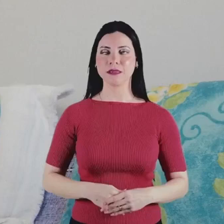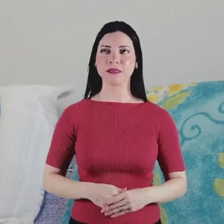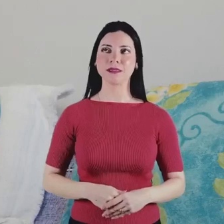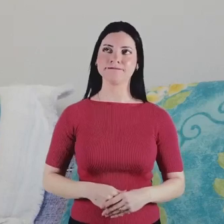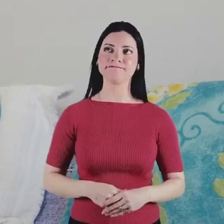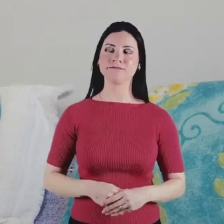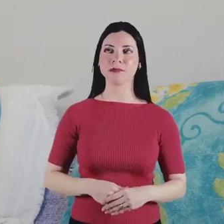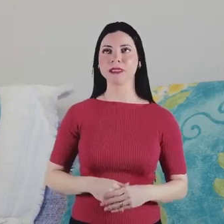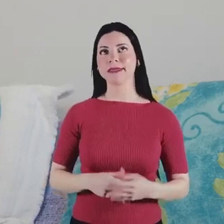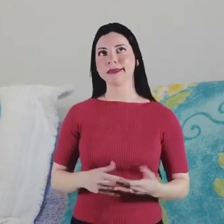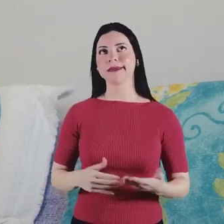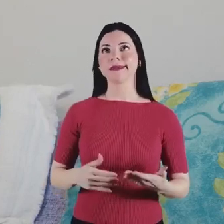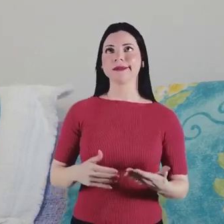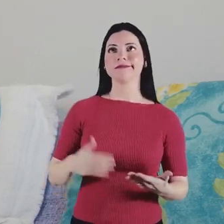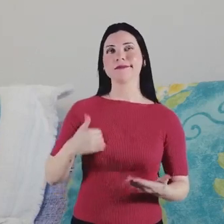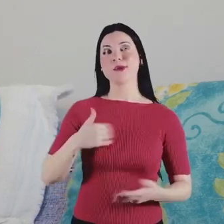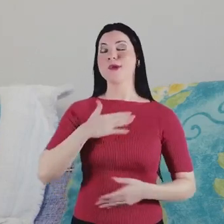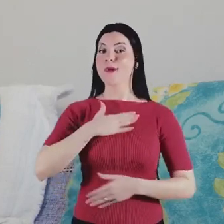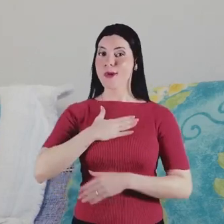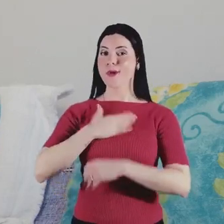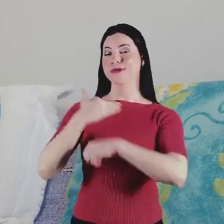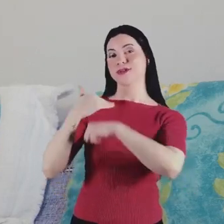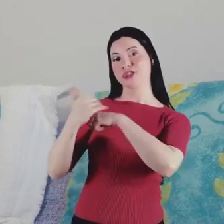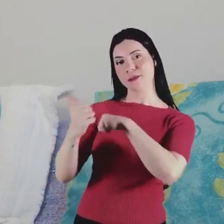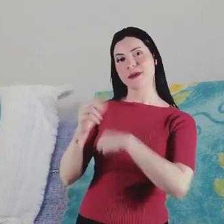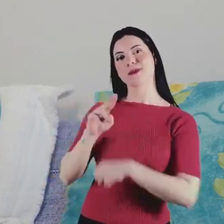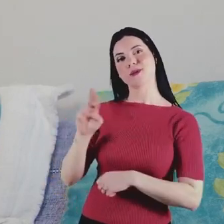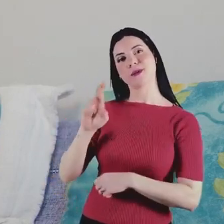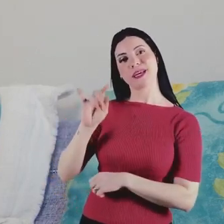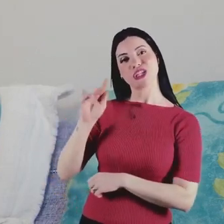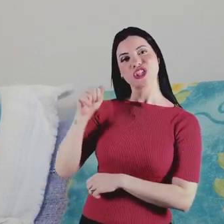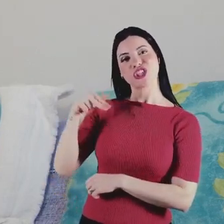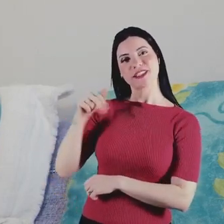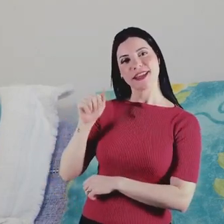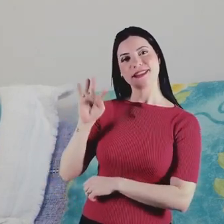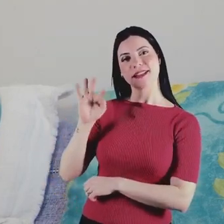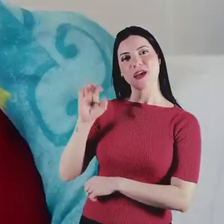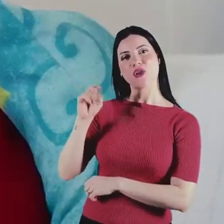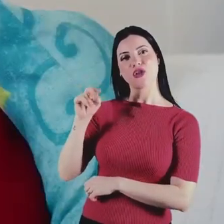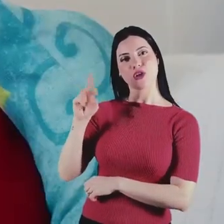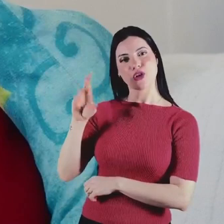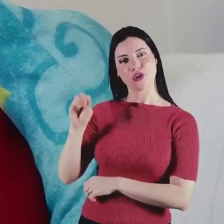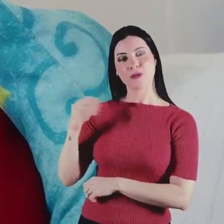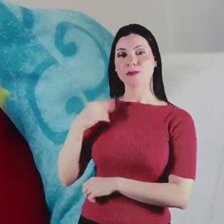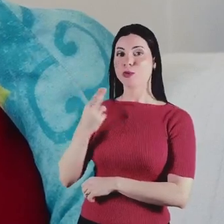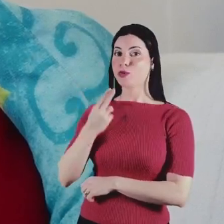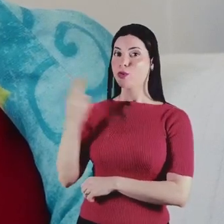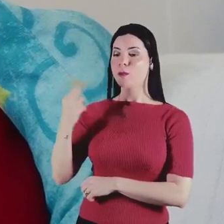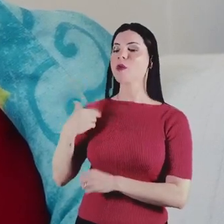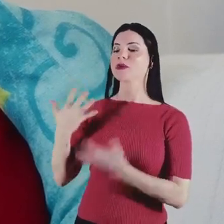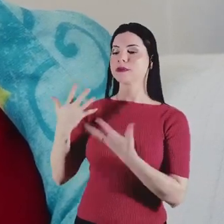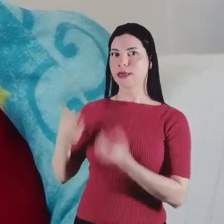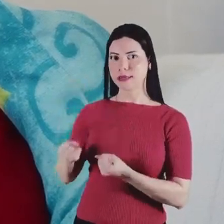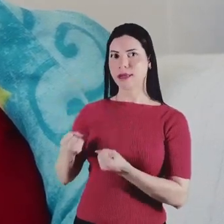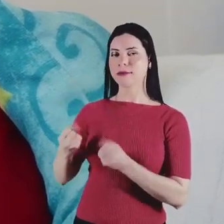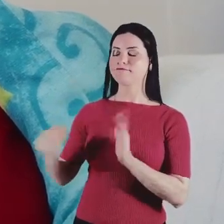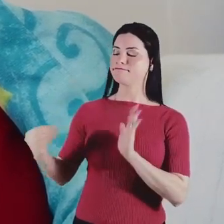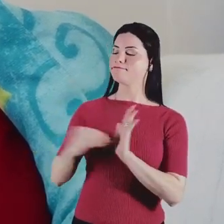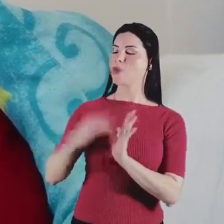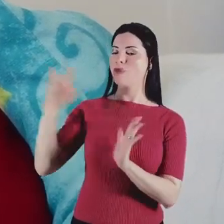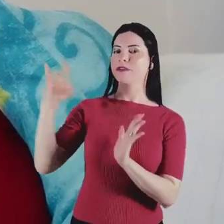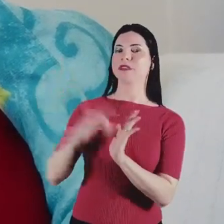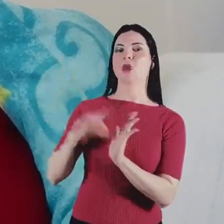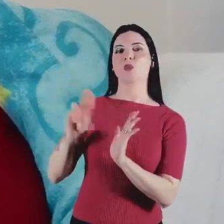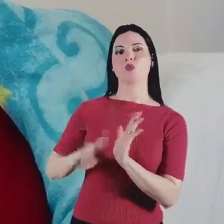e eu prefiro ser tratada como Regina Teodoro, que é o meu nome social adotado a